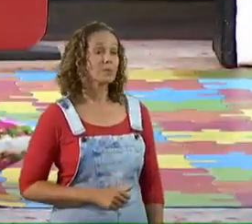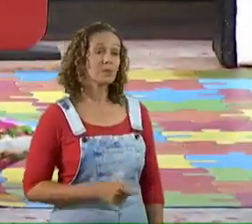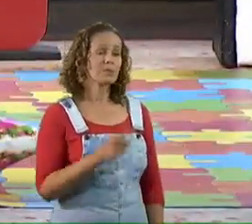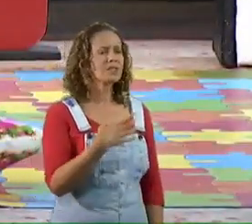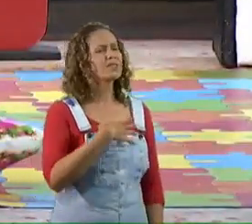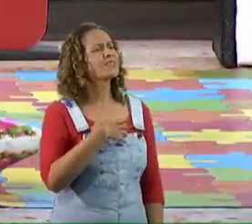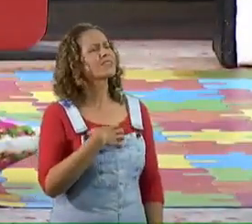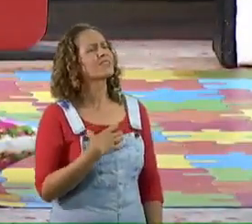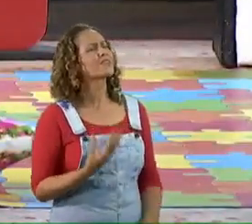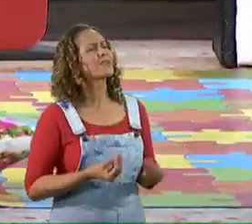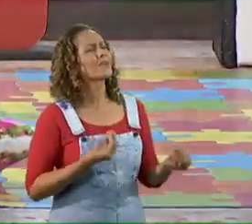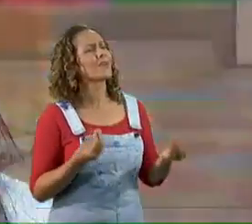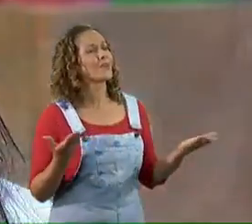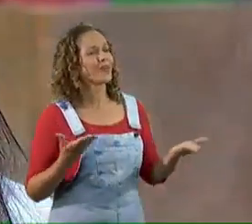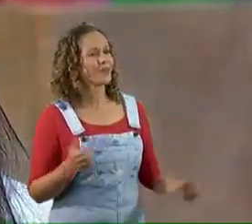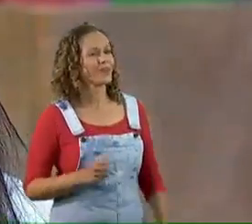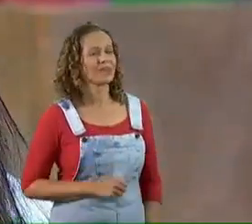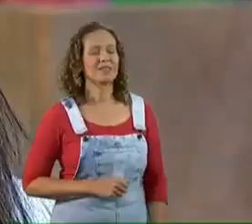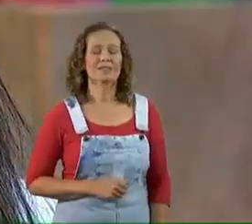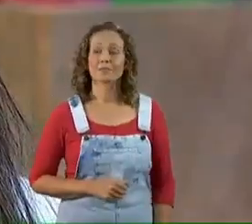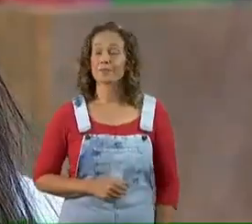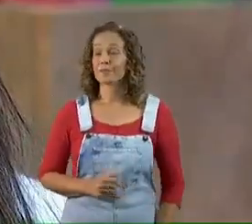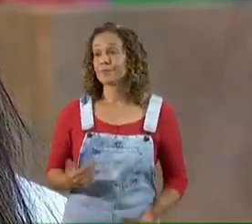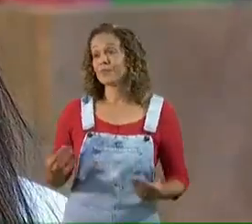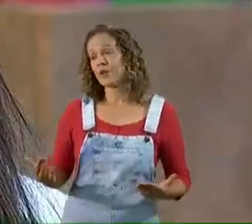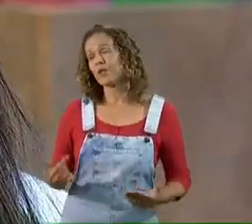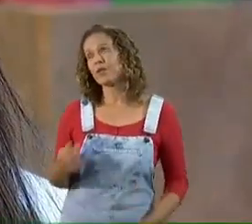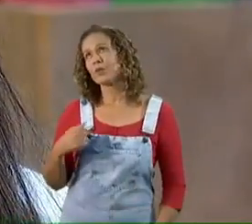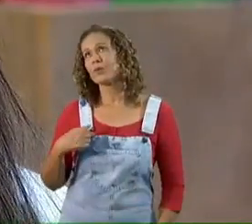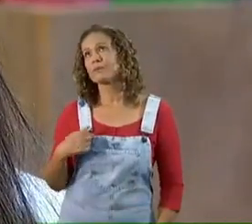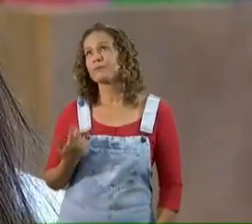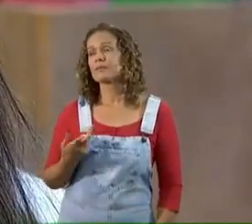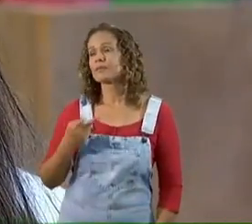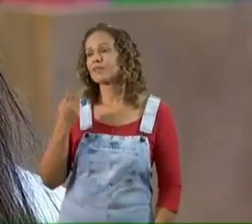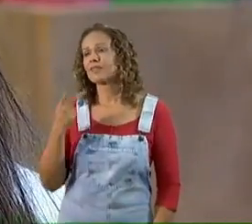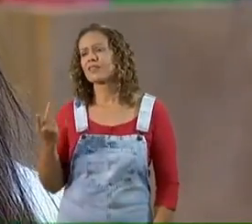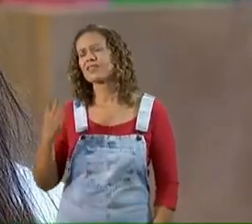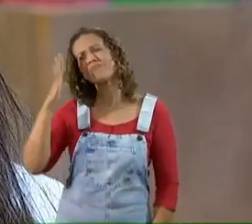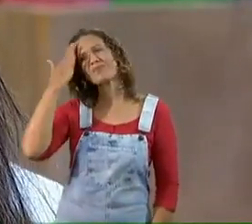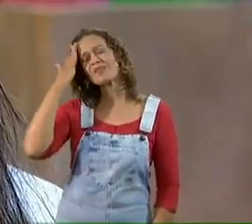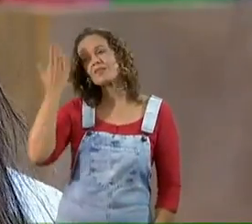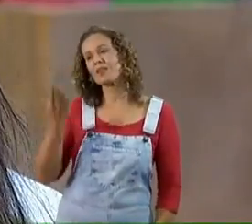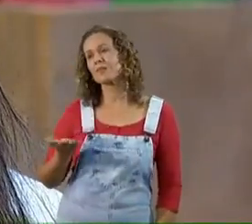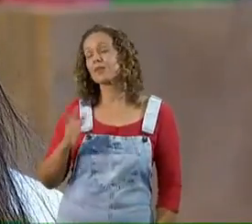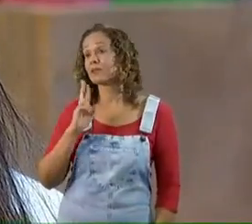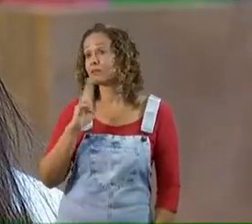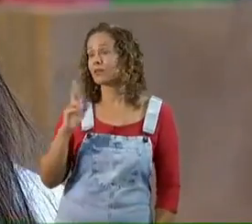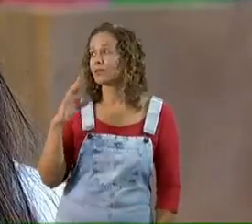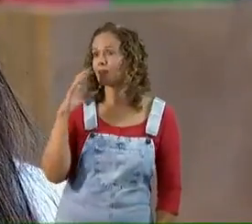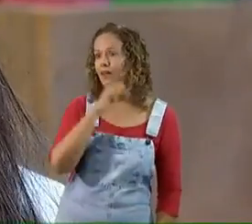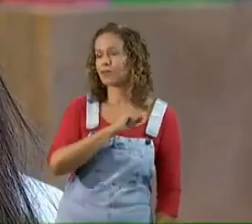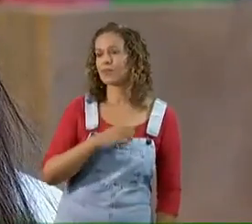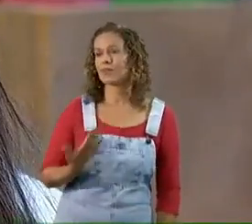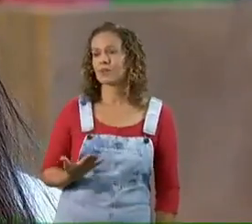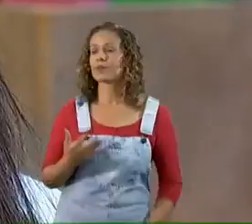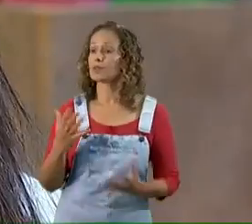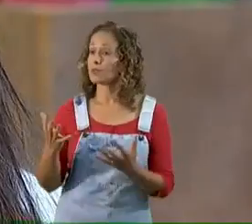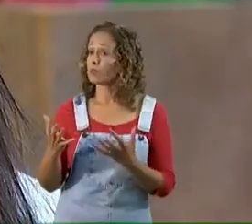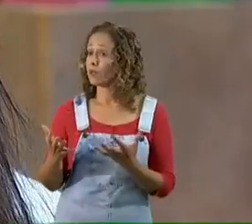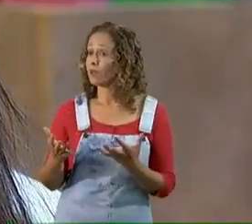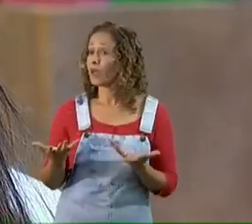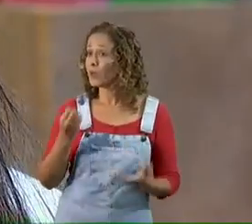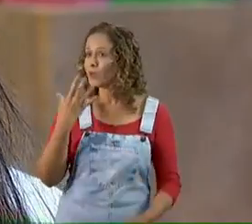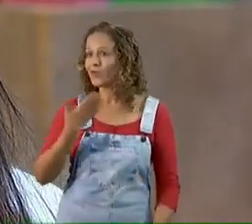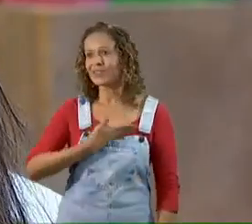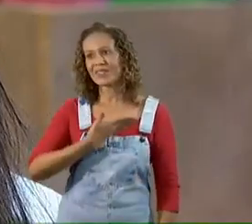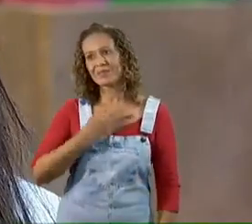se sente agora? Olha, eu vou ser sincera. Não sabia que isso ia ter um resultado tão rápido e que era tão bom ser amiga